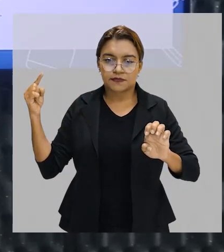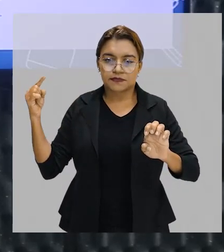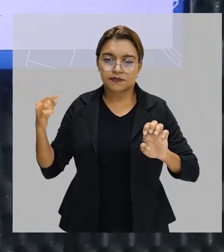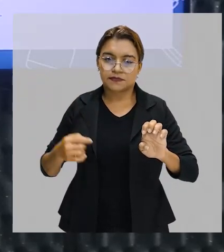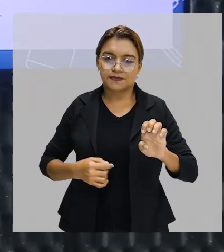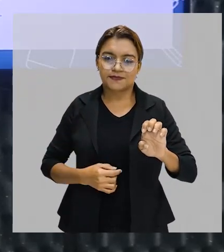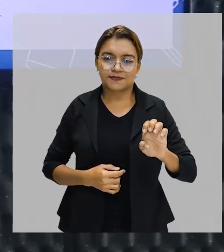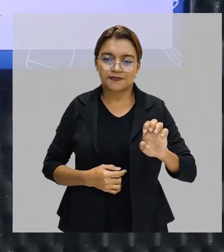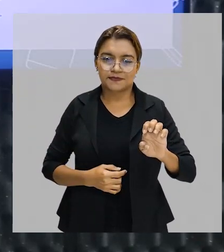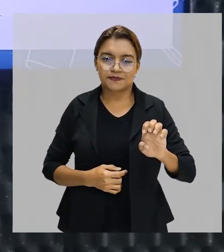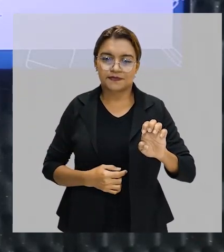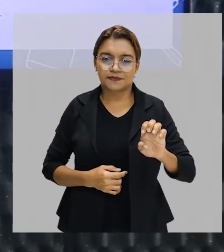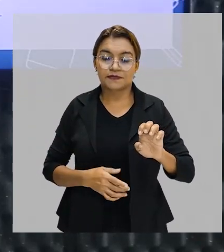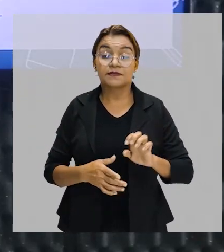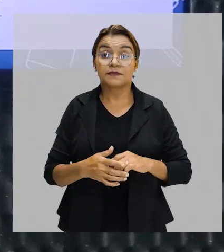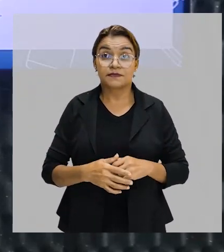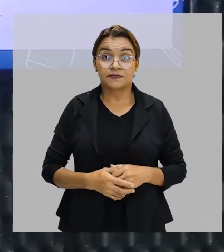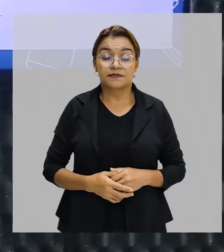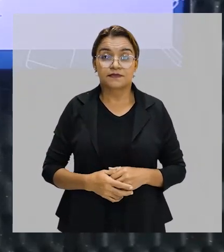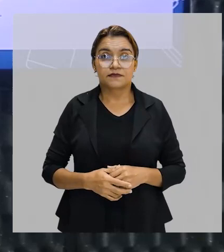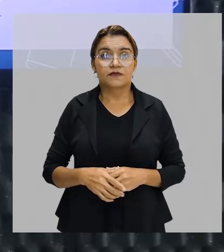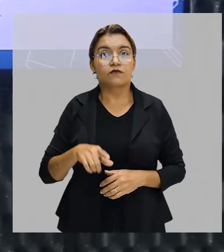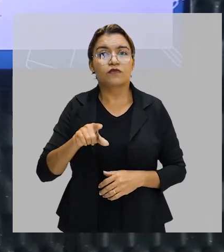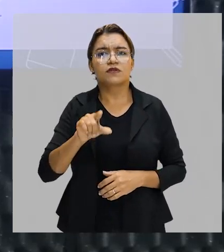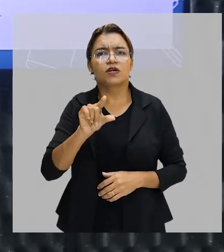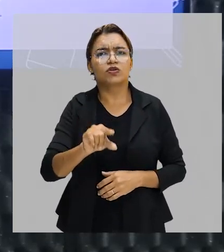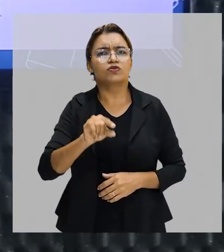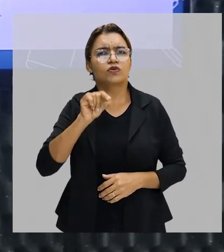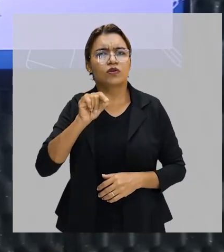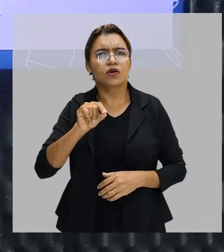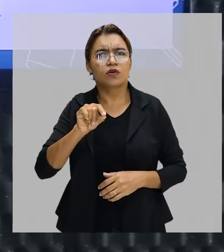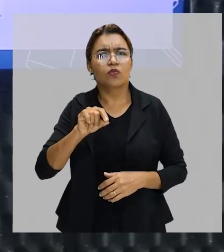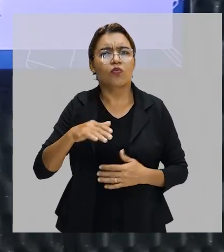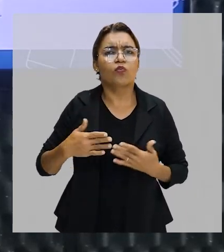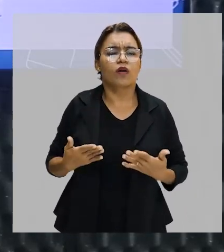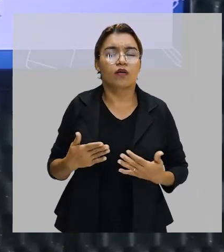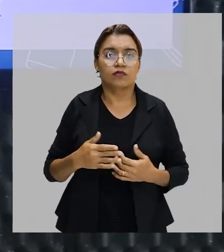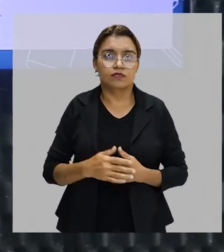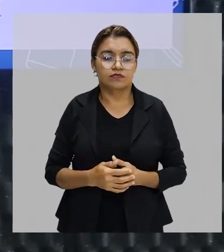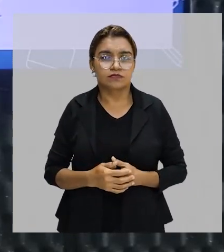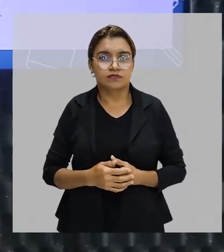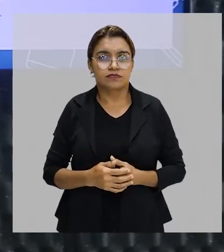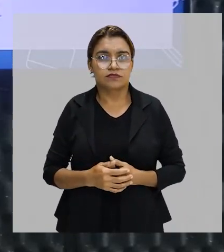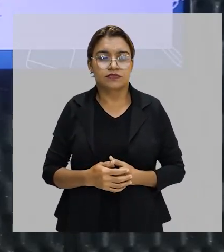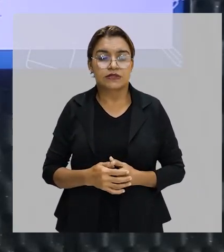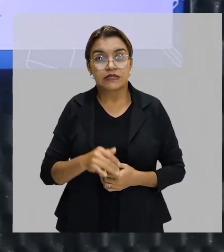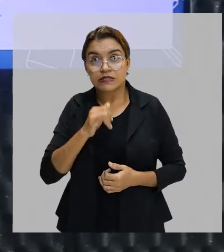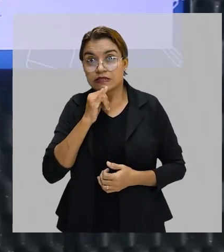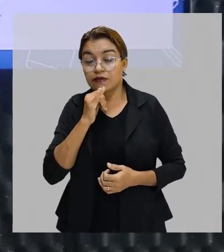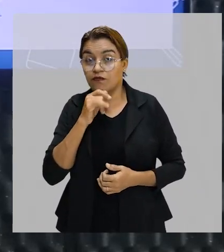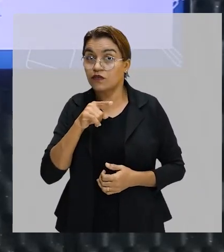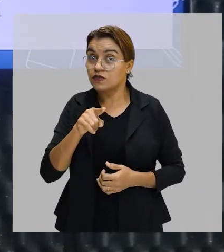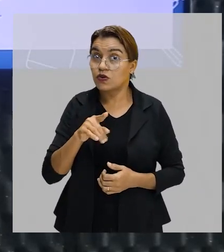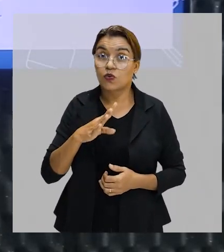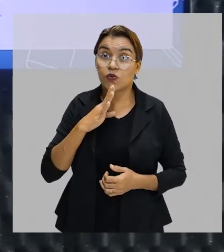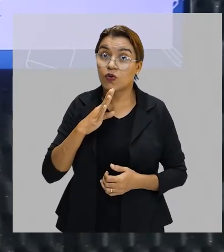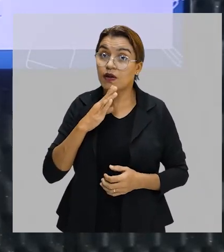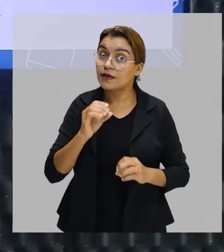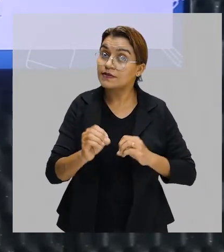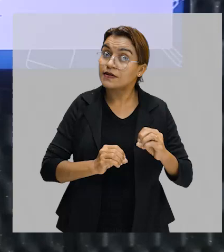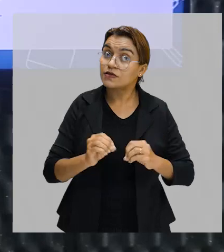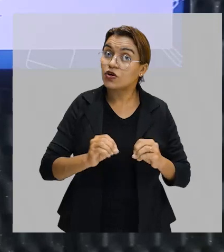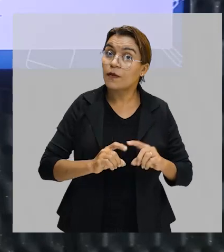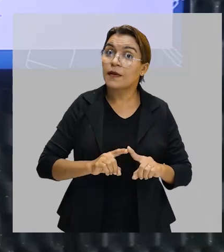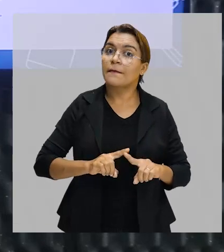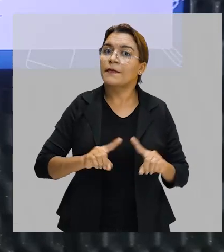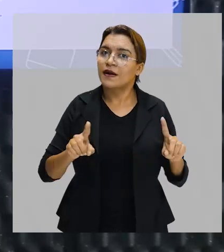produtos de intensa elaboração de linguagem. O que você marcaria, levando em conta que você não conhece as obras, nenhuma nem outra,